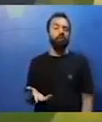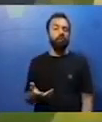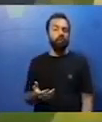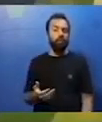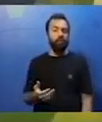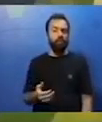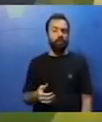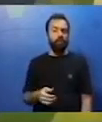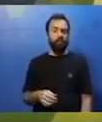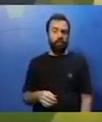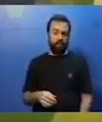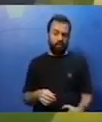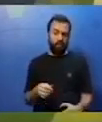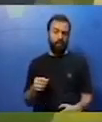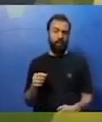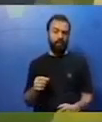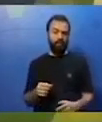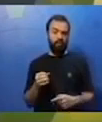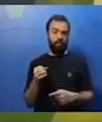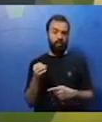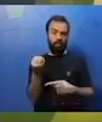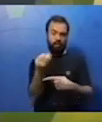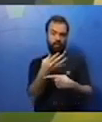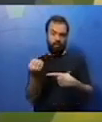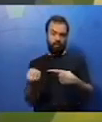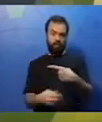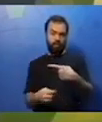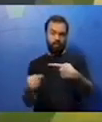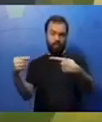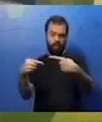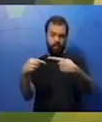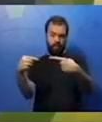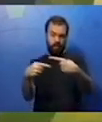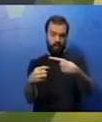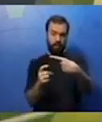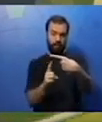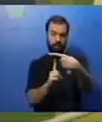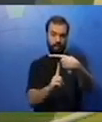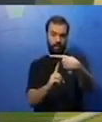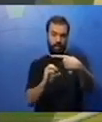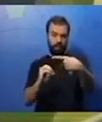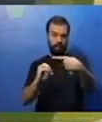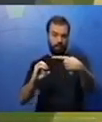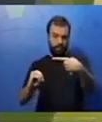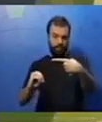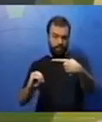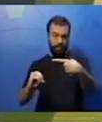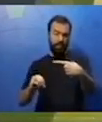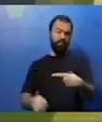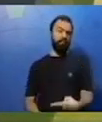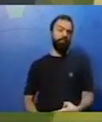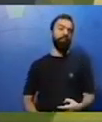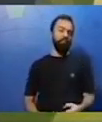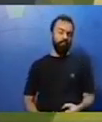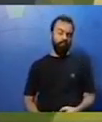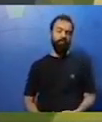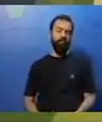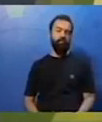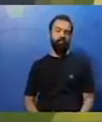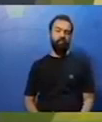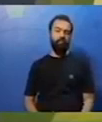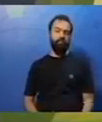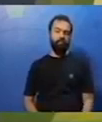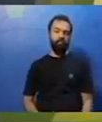Porcentagem é uma fração de 100 por cento, ok?